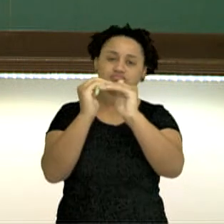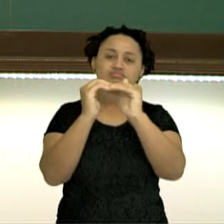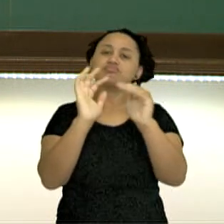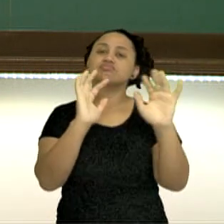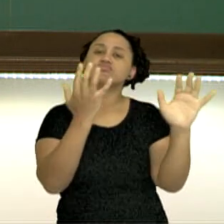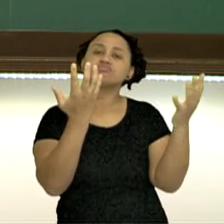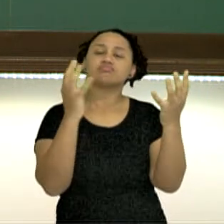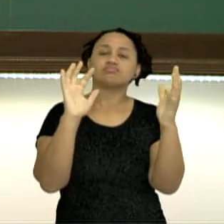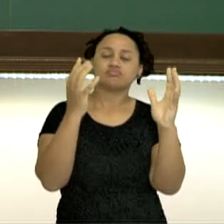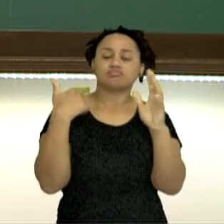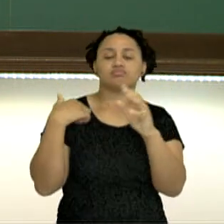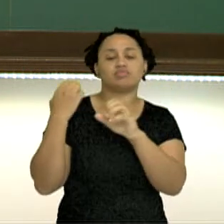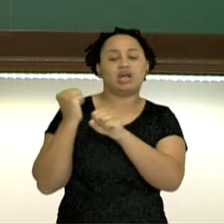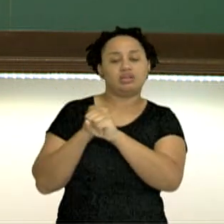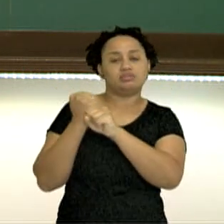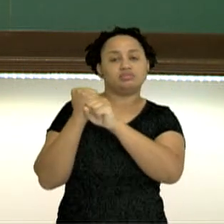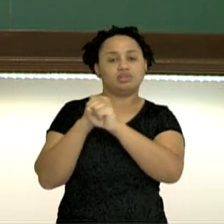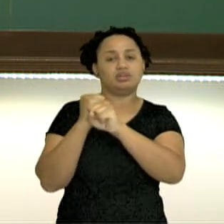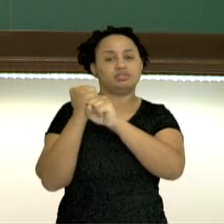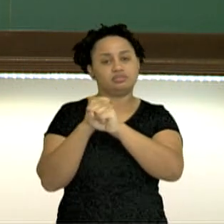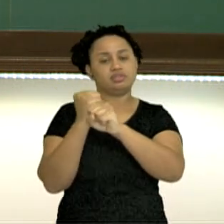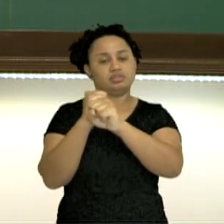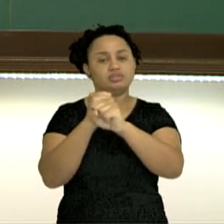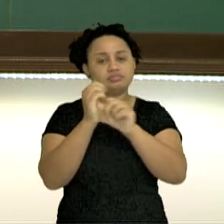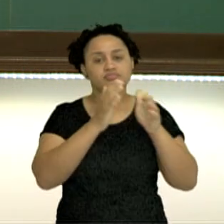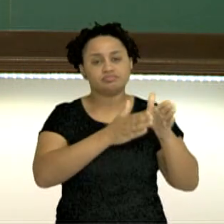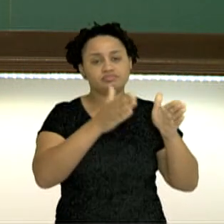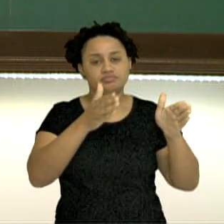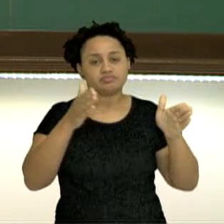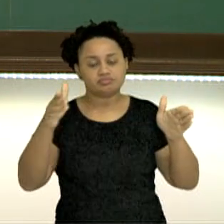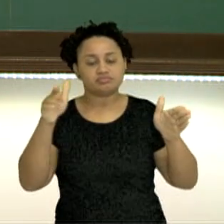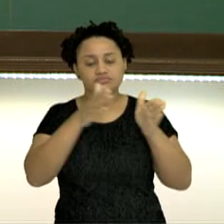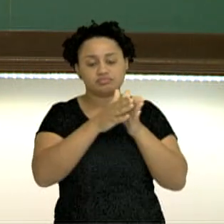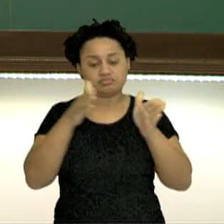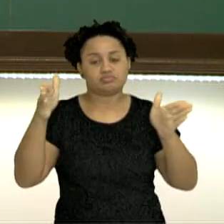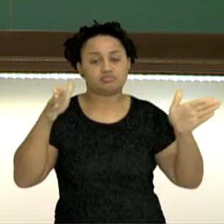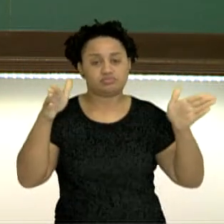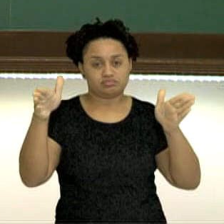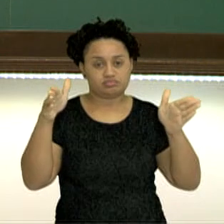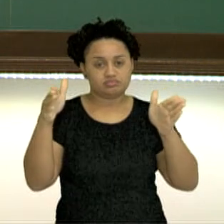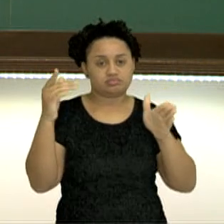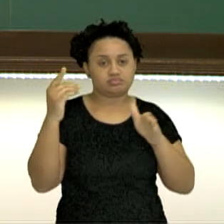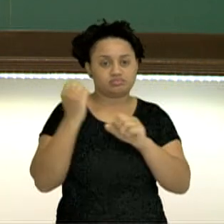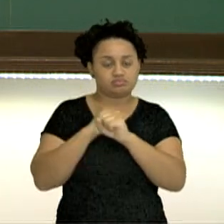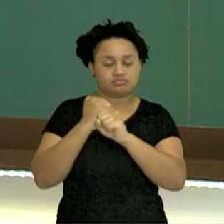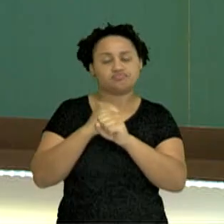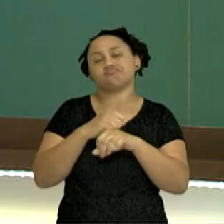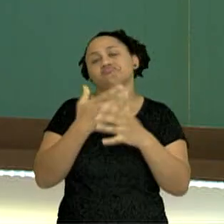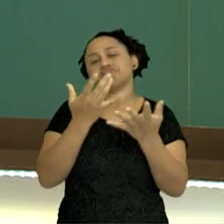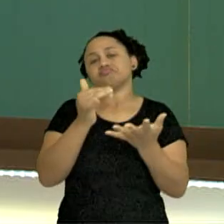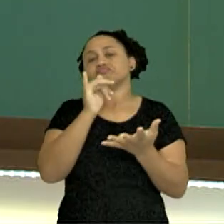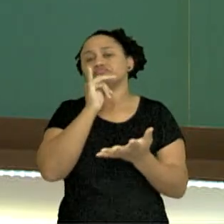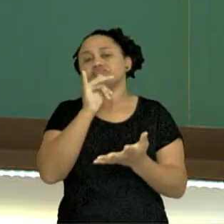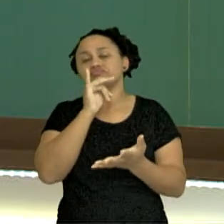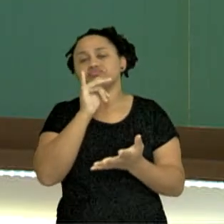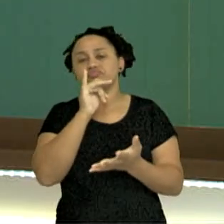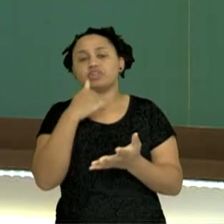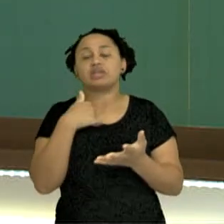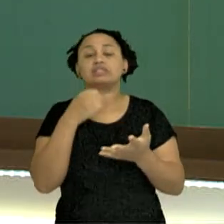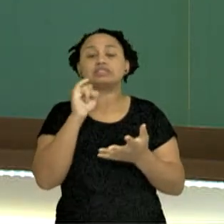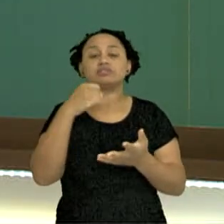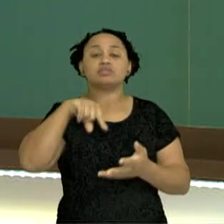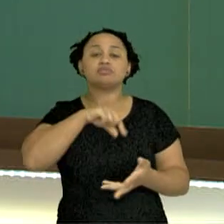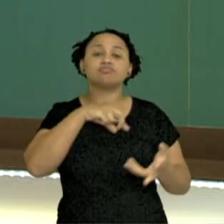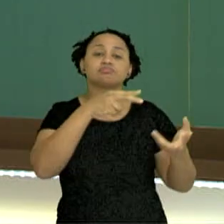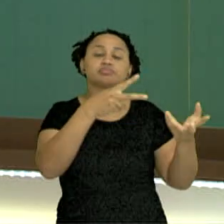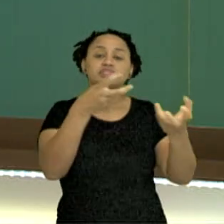longo do ano, das condições ao longo de um determinado período. É como se, por exemplo, observarmos